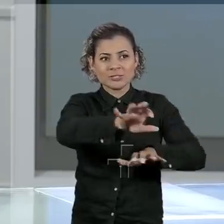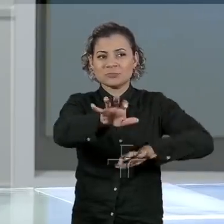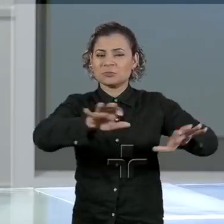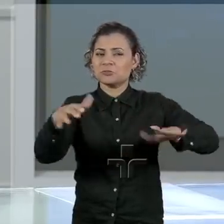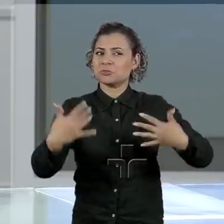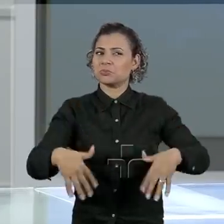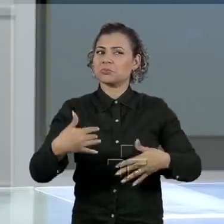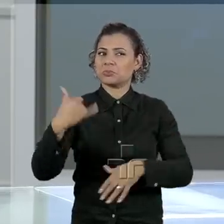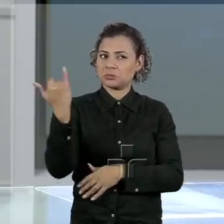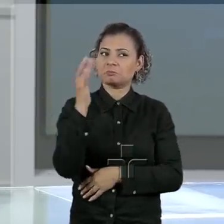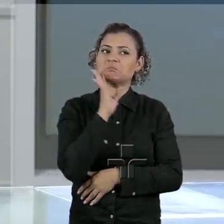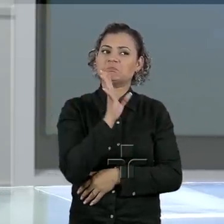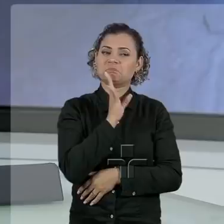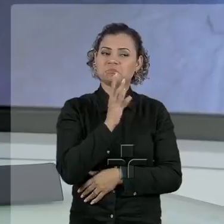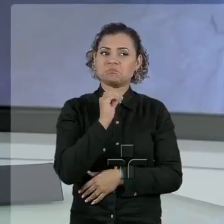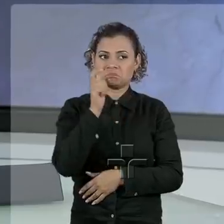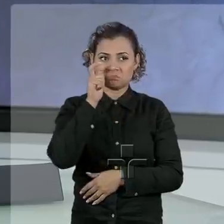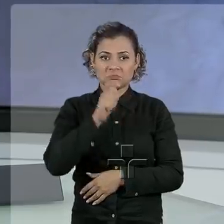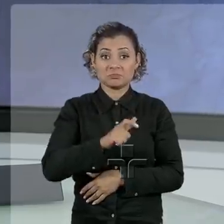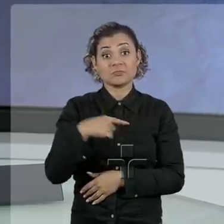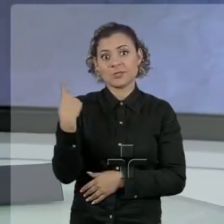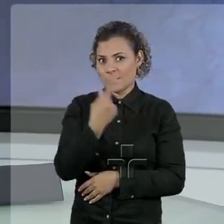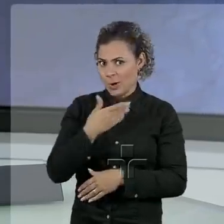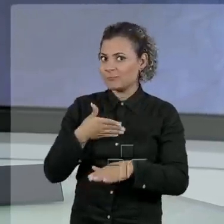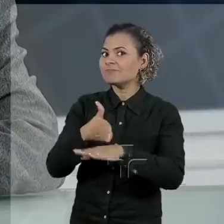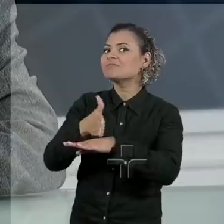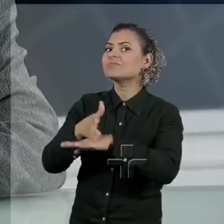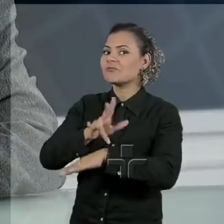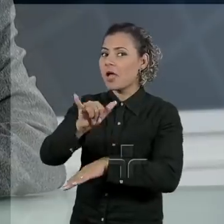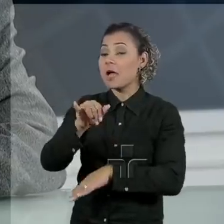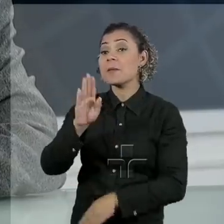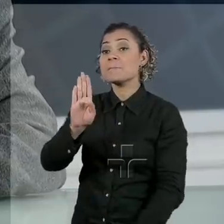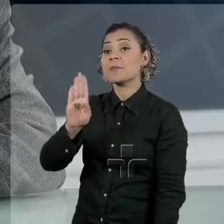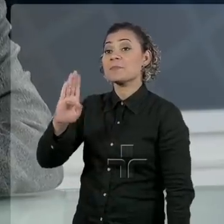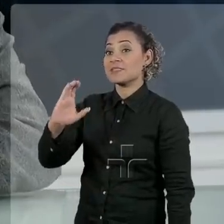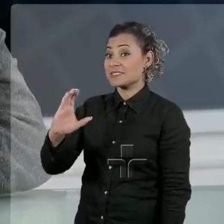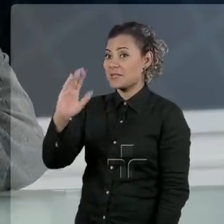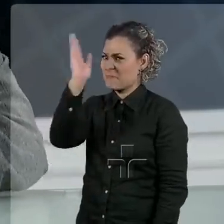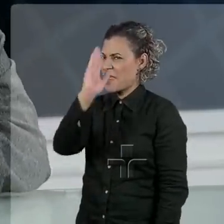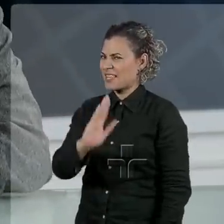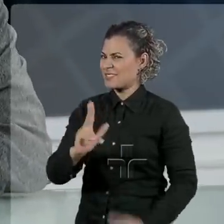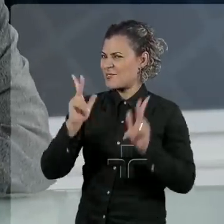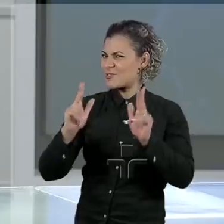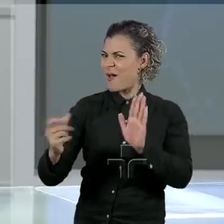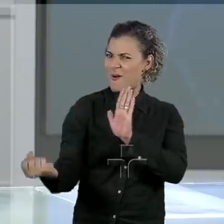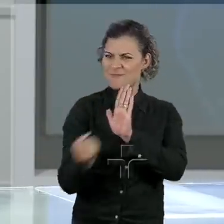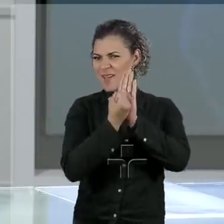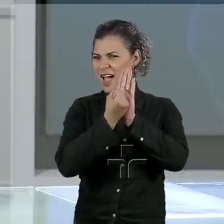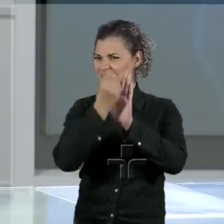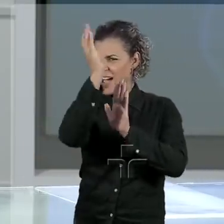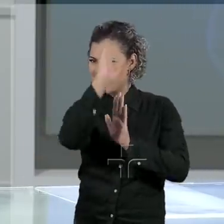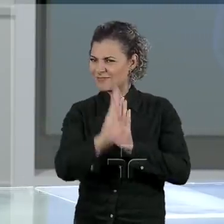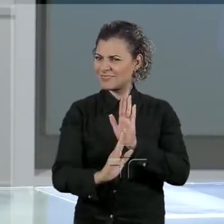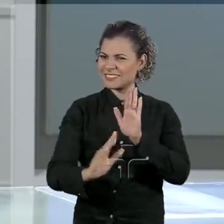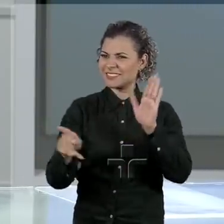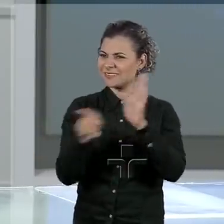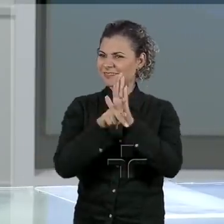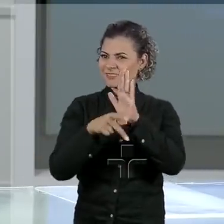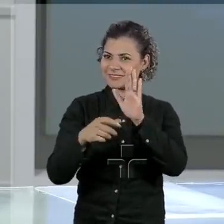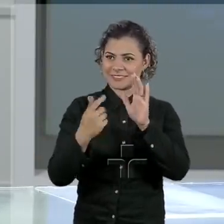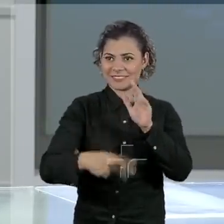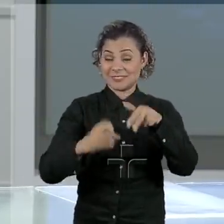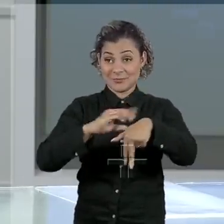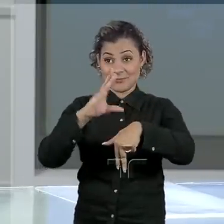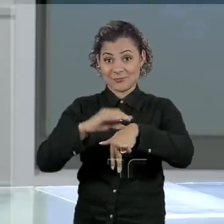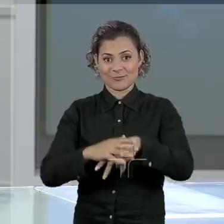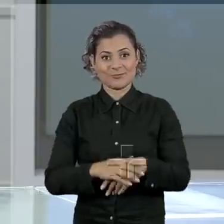dessa empreitada nossa. Sem dúvida, nós estaremos lá. Rumo à BBC brasileira. Verdade, assim seja. Bem lembrado, hein? Bem lembrado. E por que